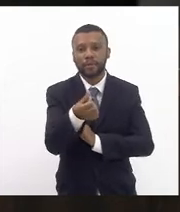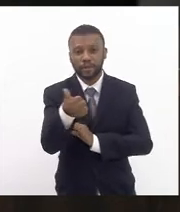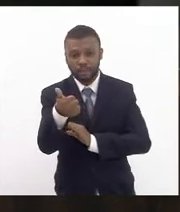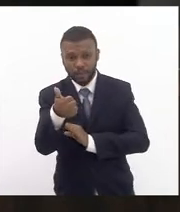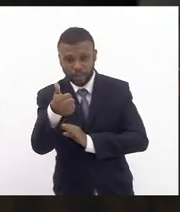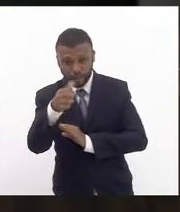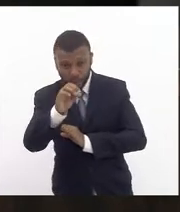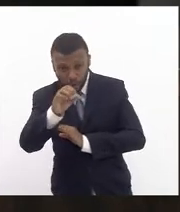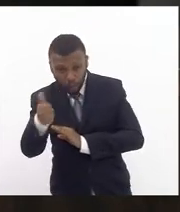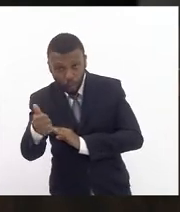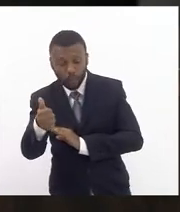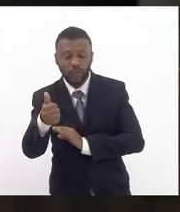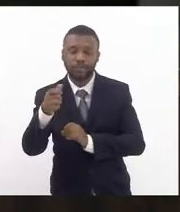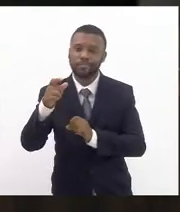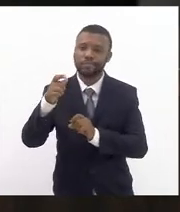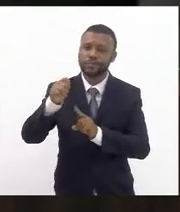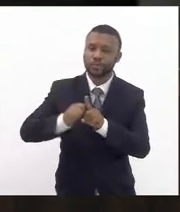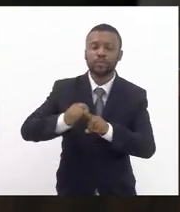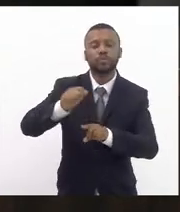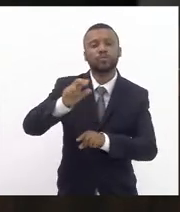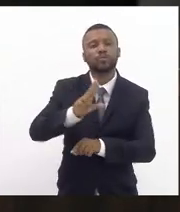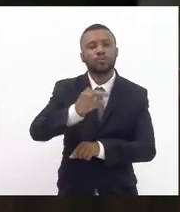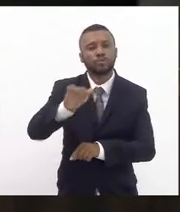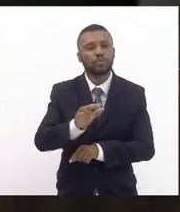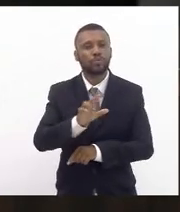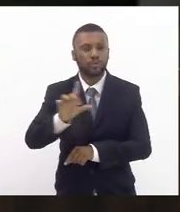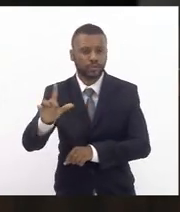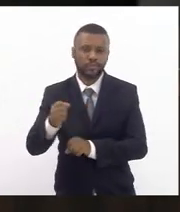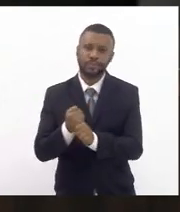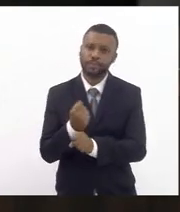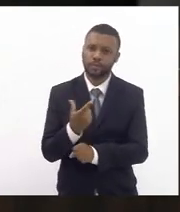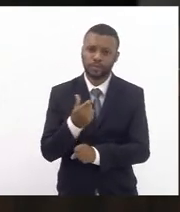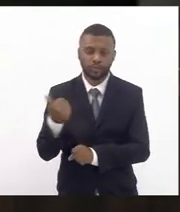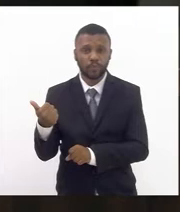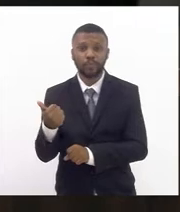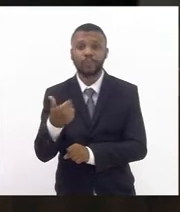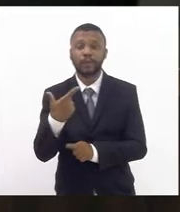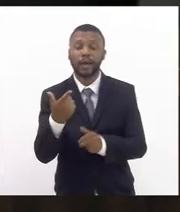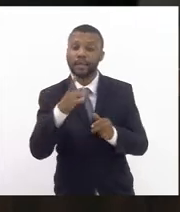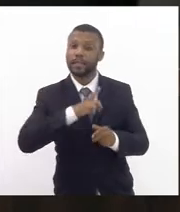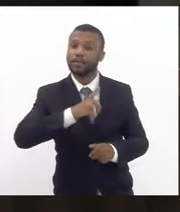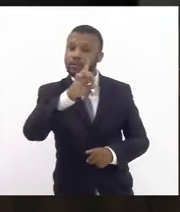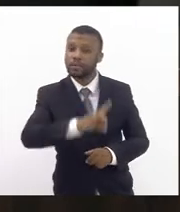de julho de 2001, para dispor sobre o direito das mulheres surdas vítimas